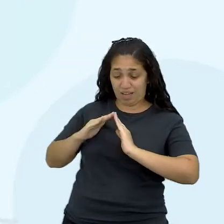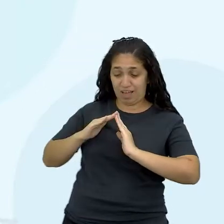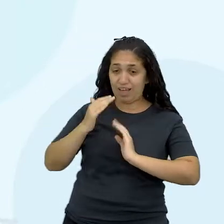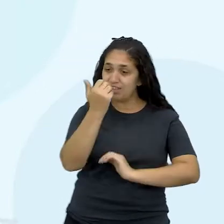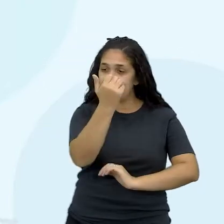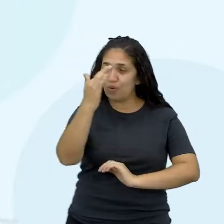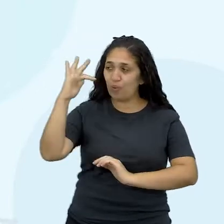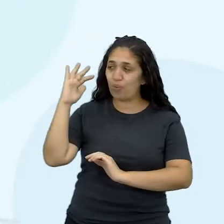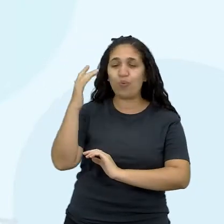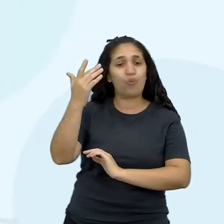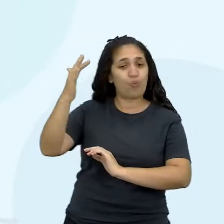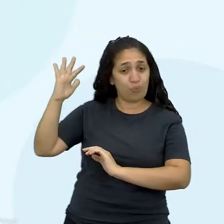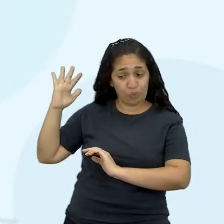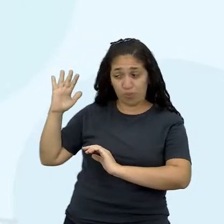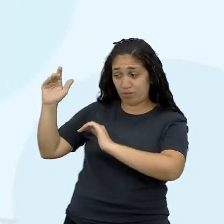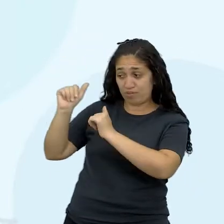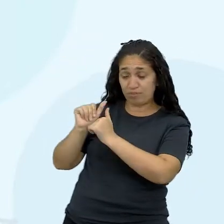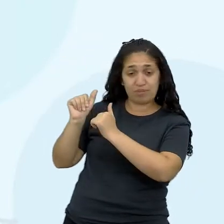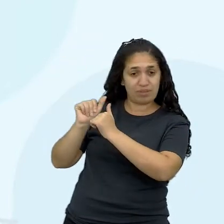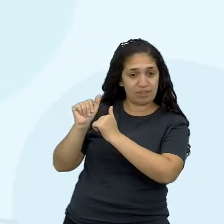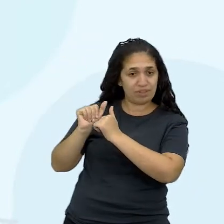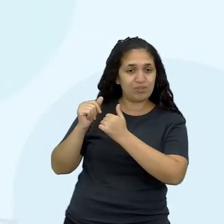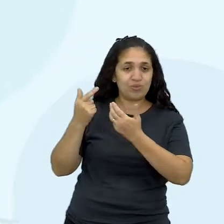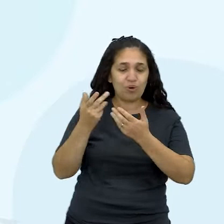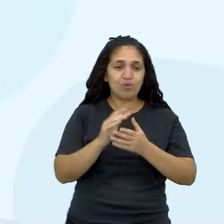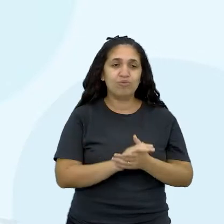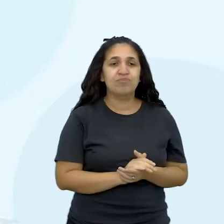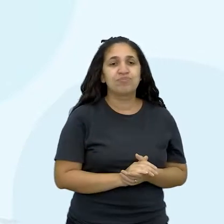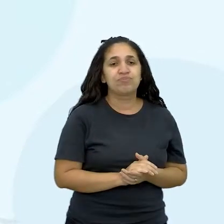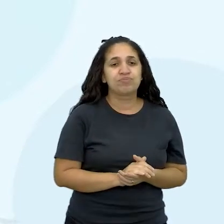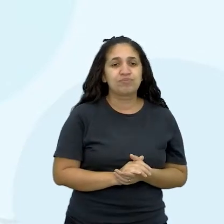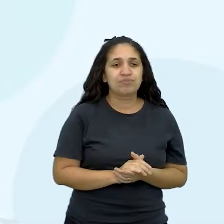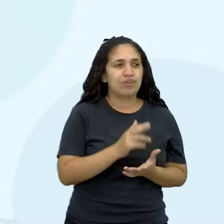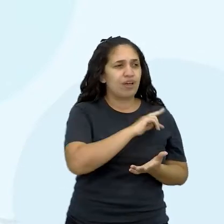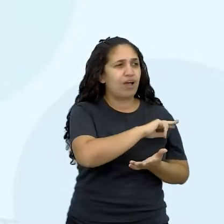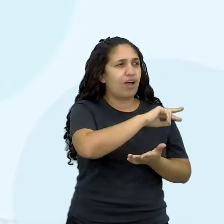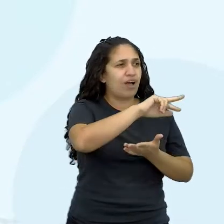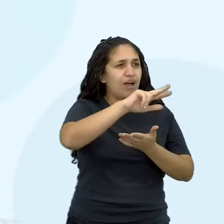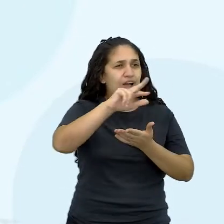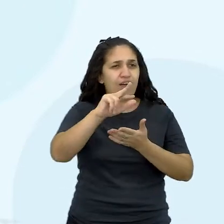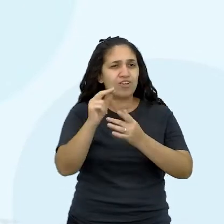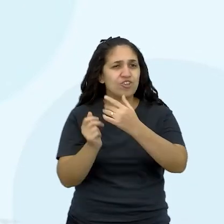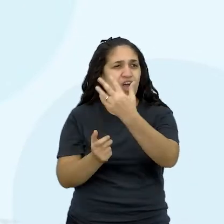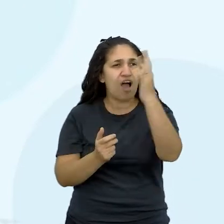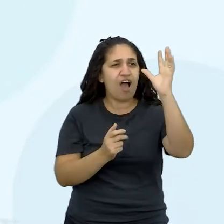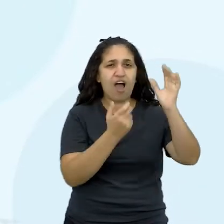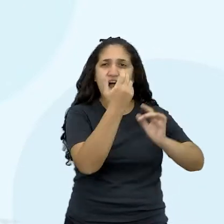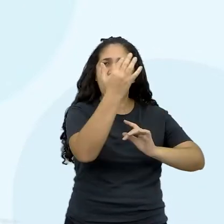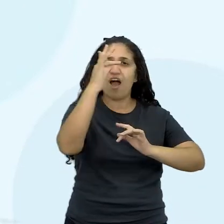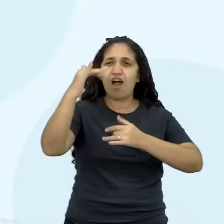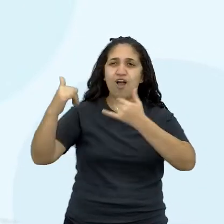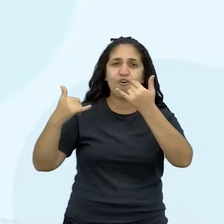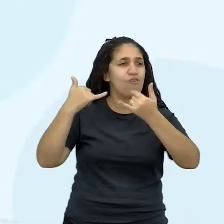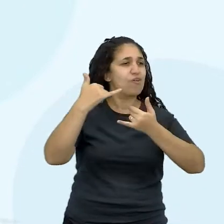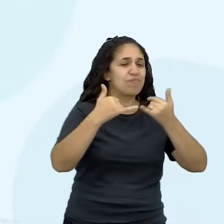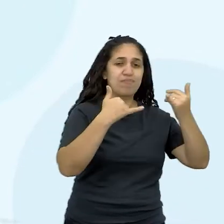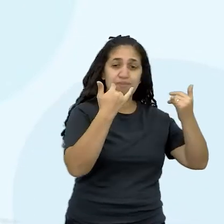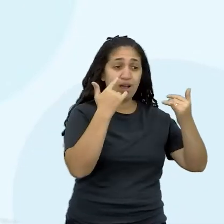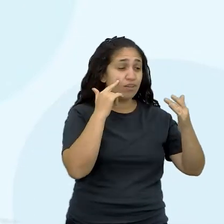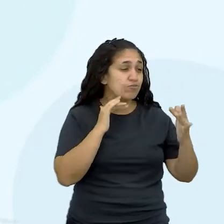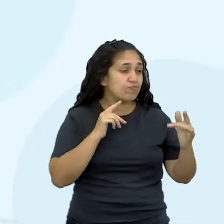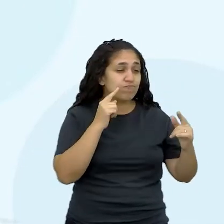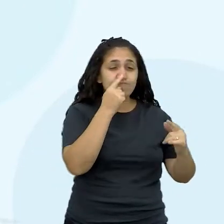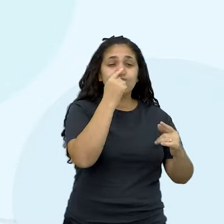casa, se eu tenho, por exemplo, uma maior quantidade de árvores, parques, ou seja, se eu estou em